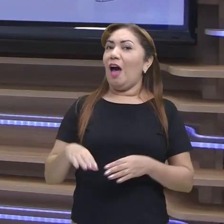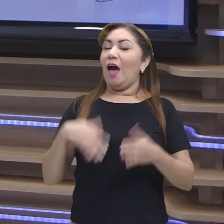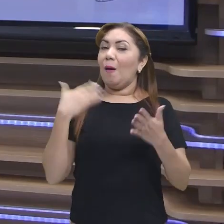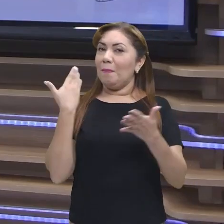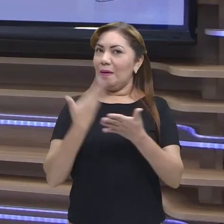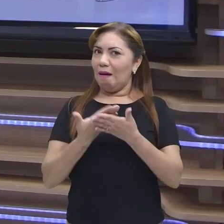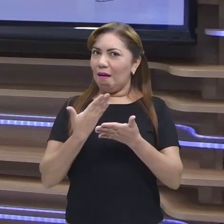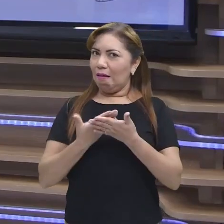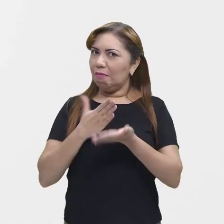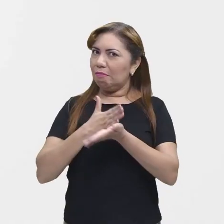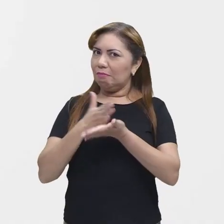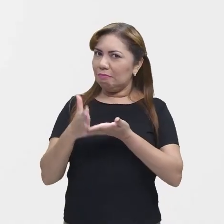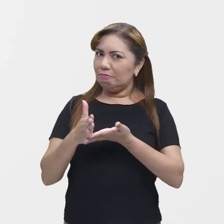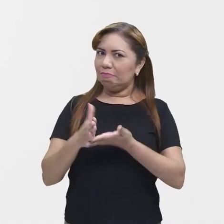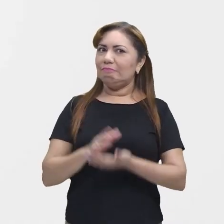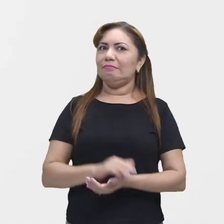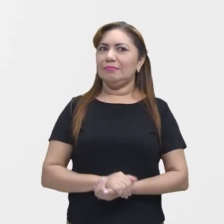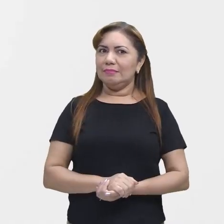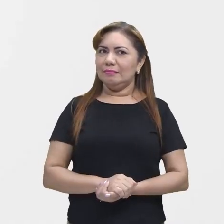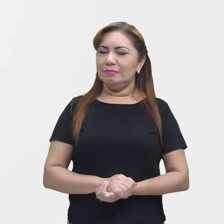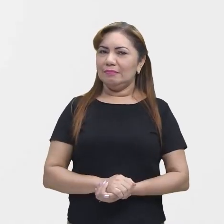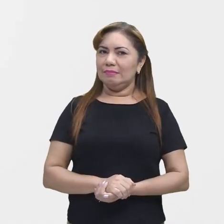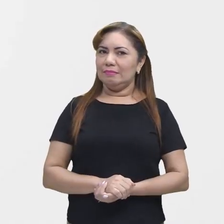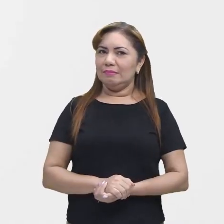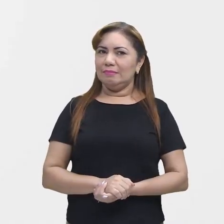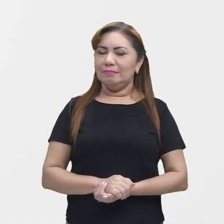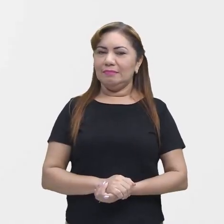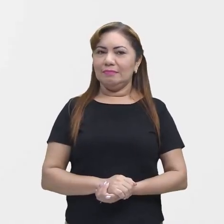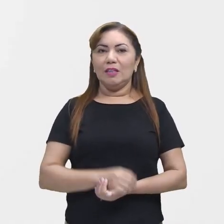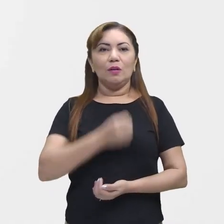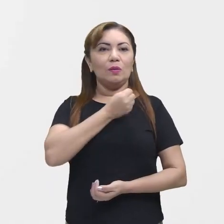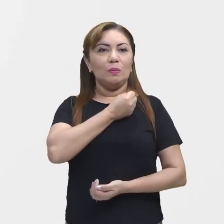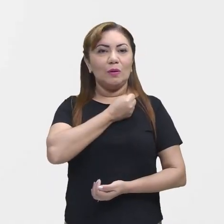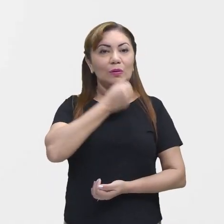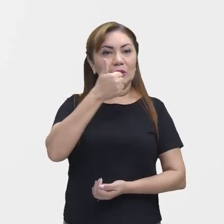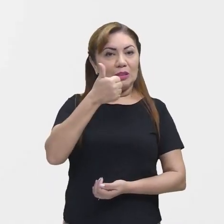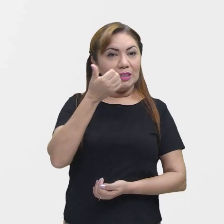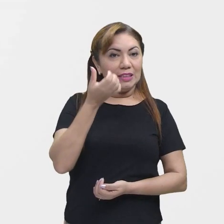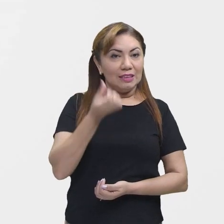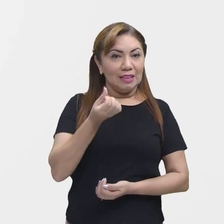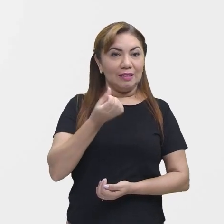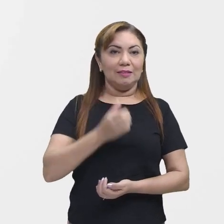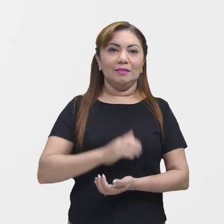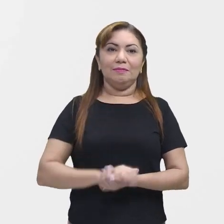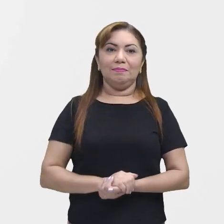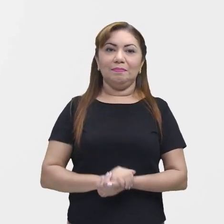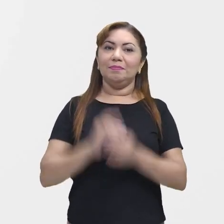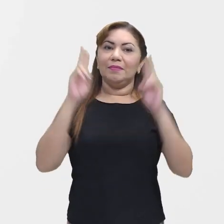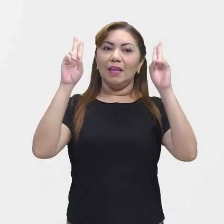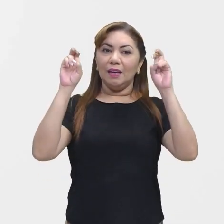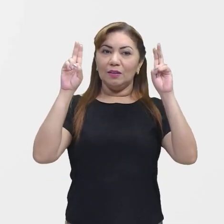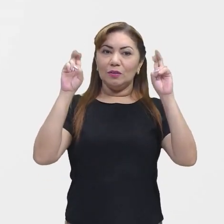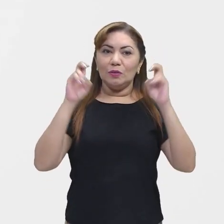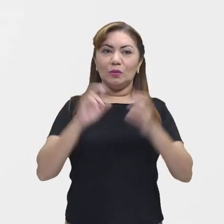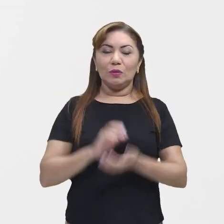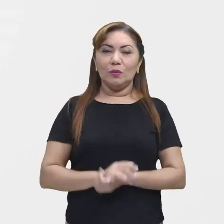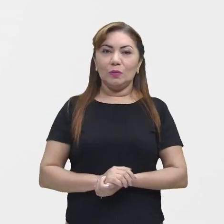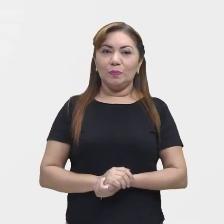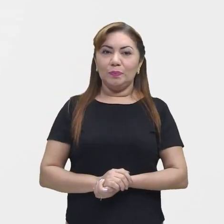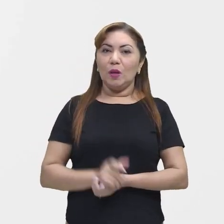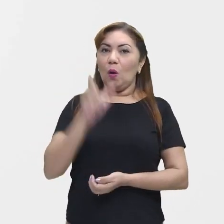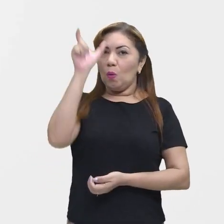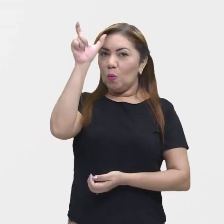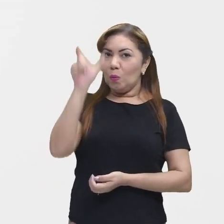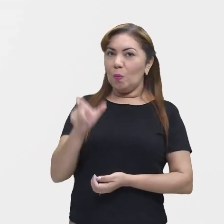interessantíssima. Vamos lá? Aula 16. Eixo: ser humano